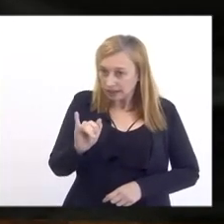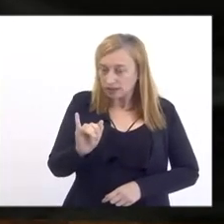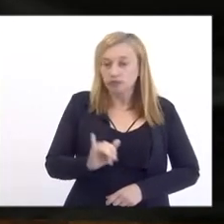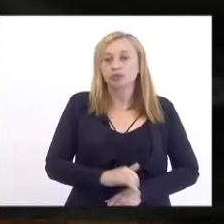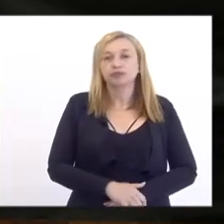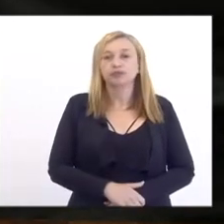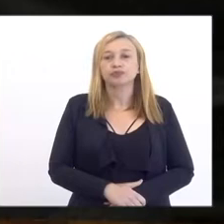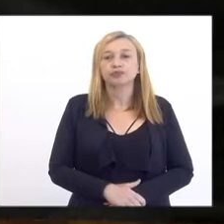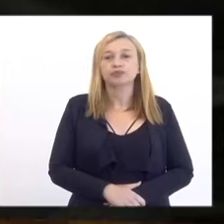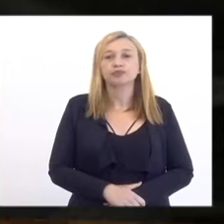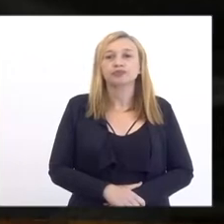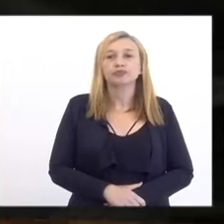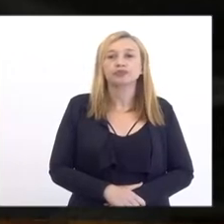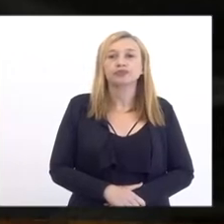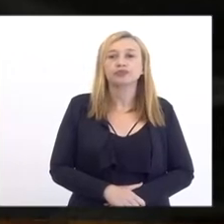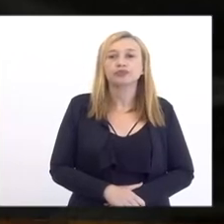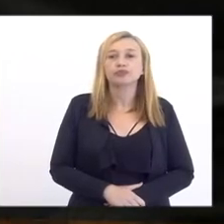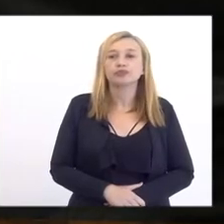outras CPIs.